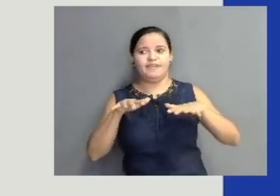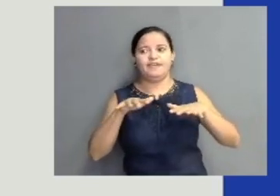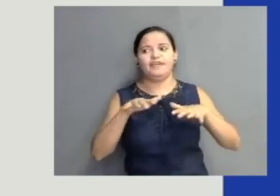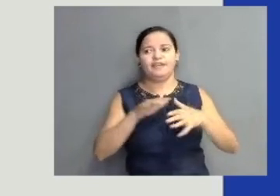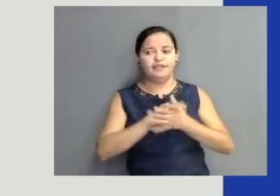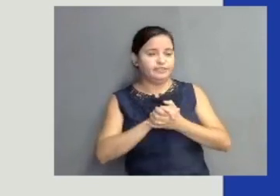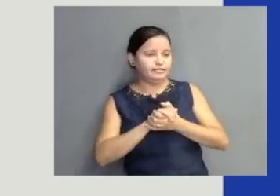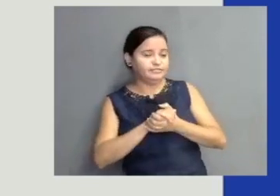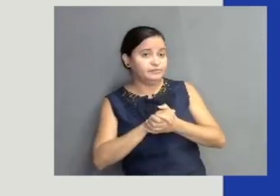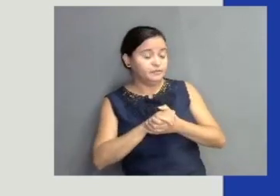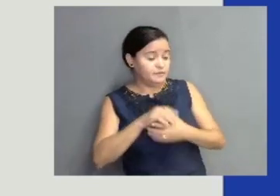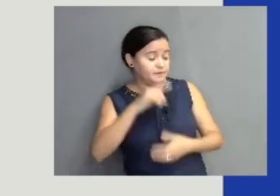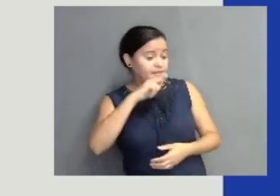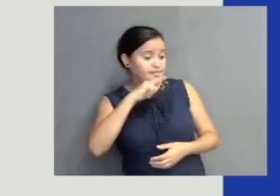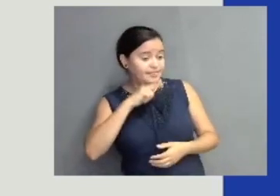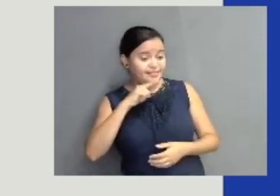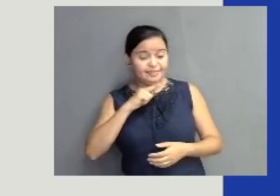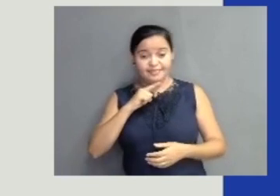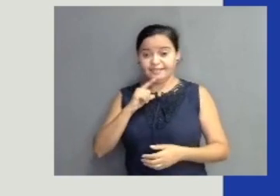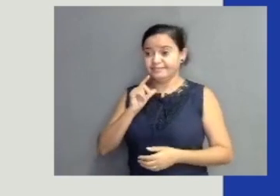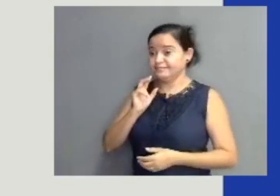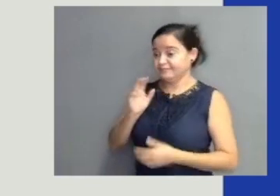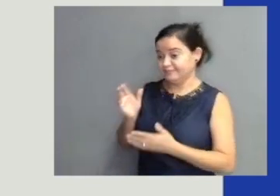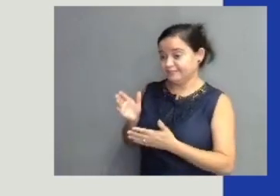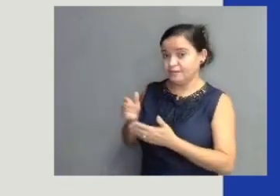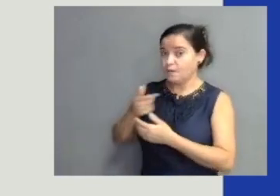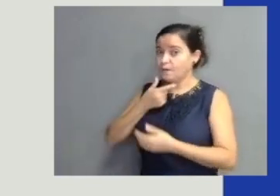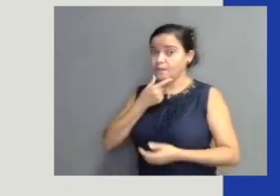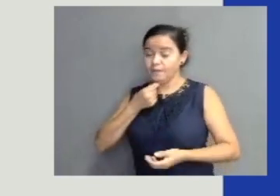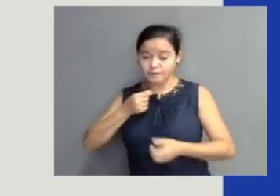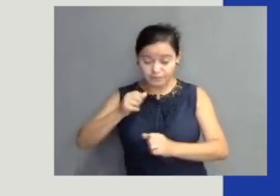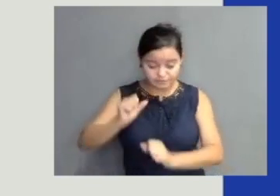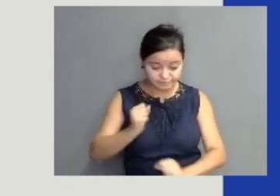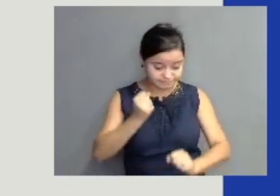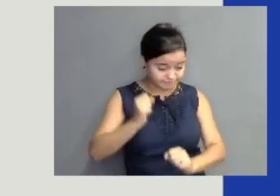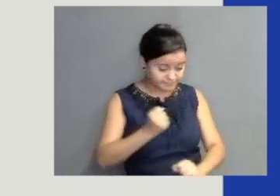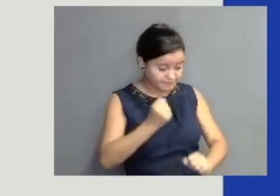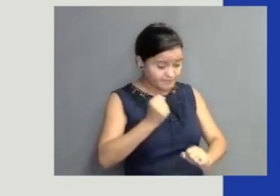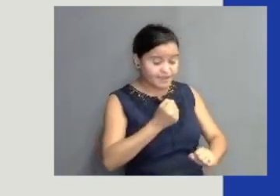no botequim da esquina. O gari faz a faxina, um cego